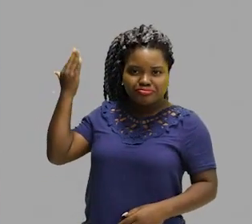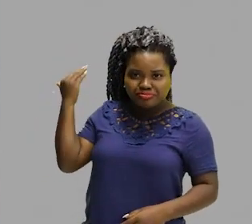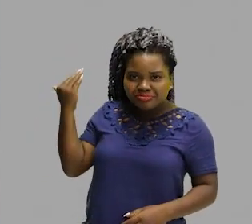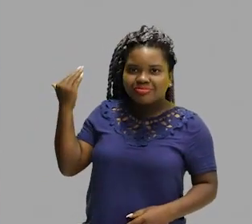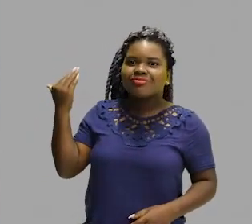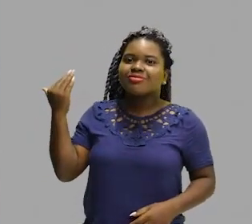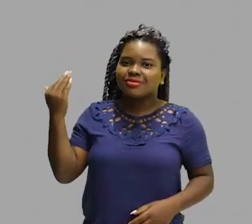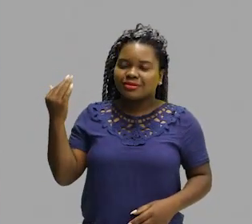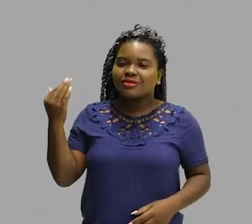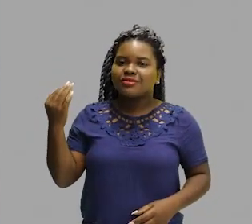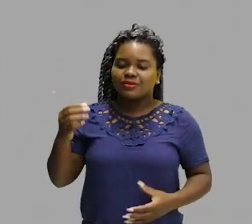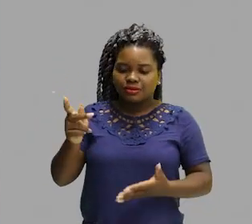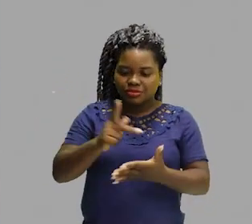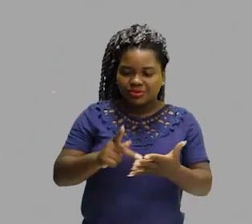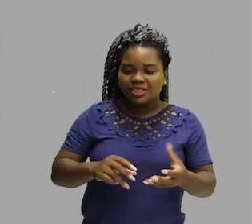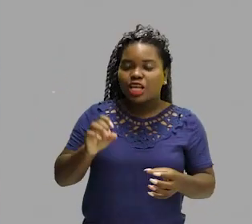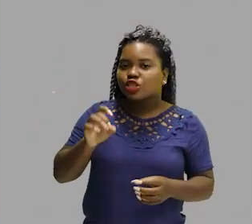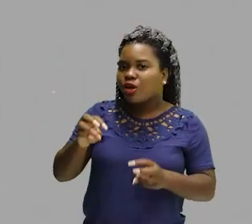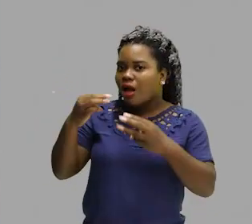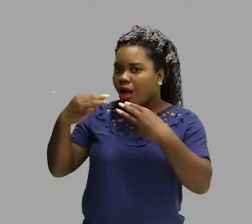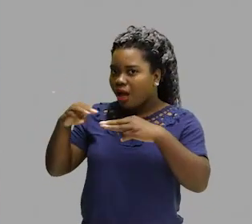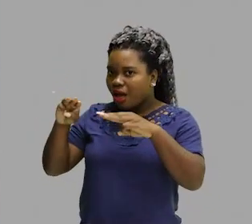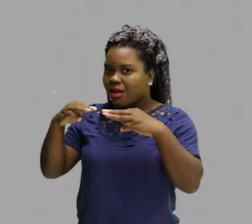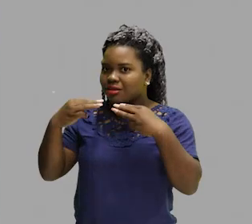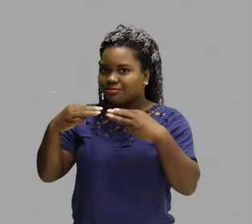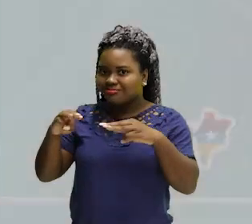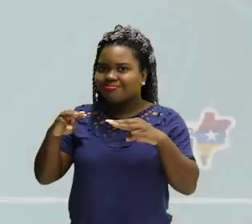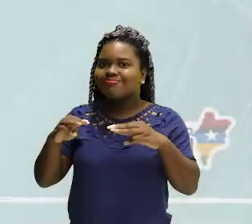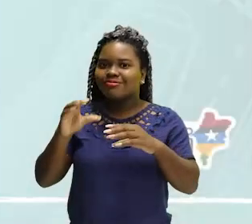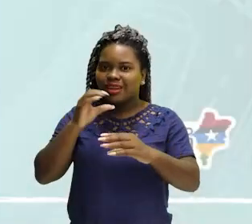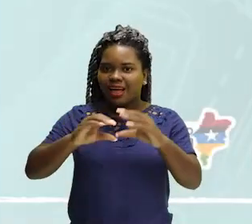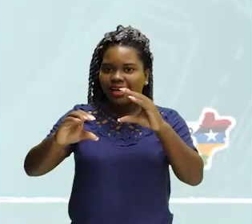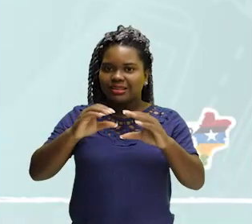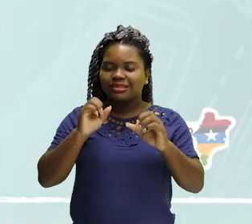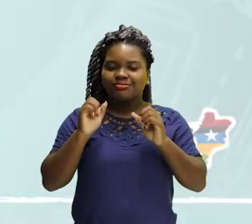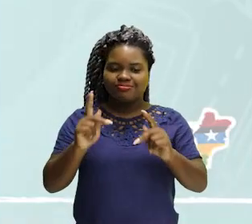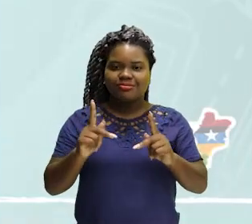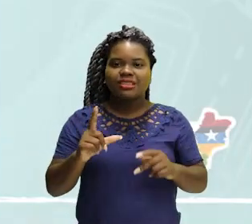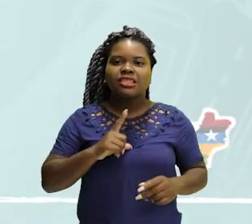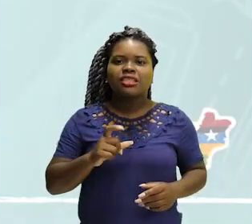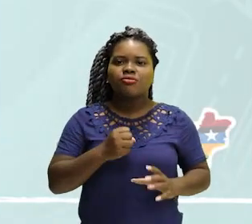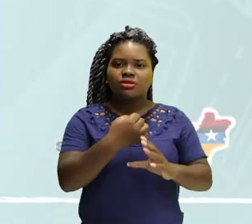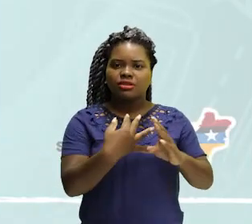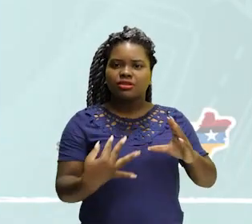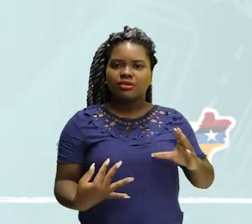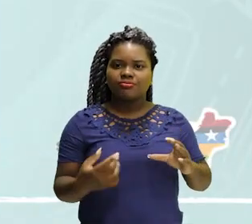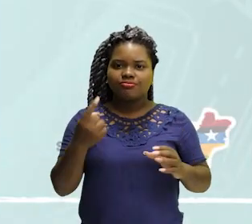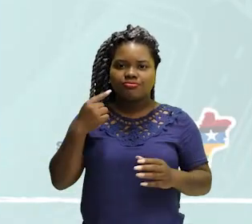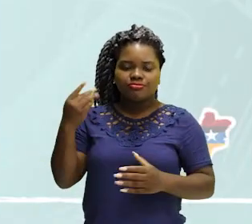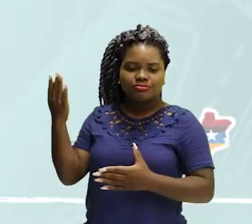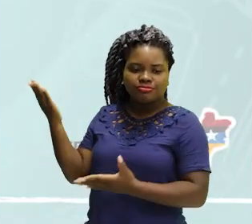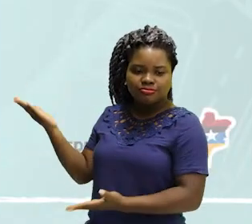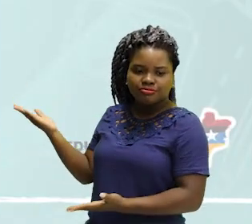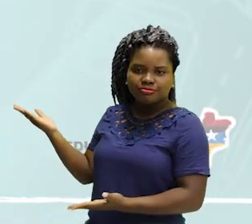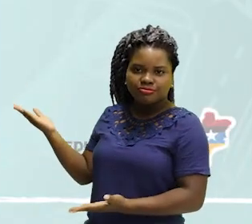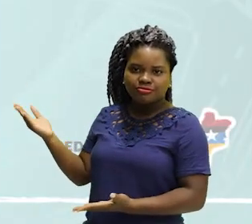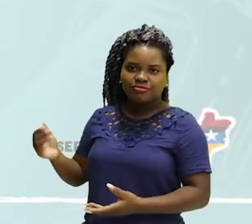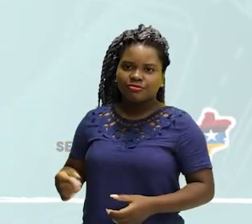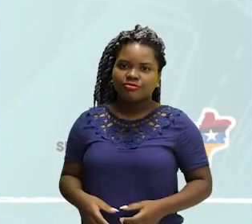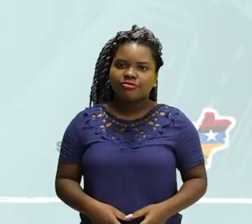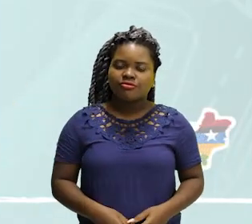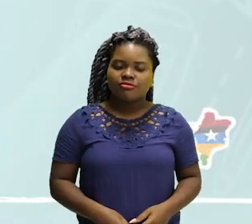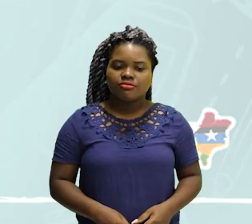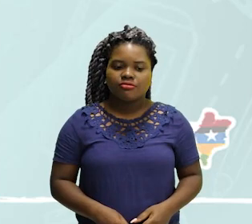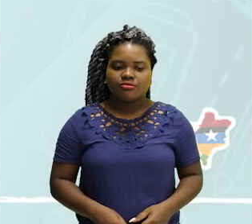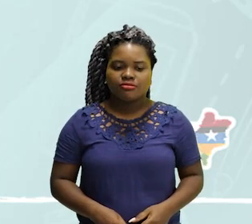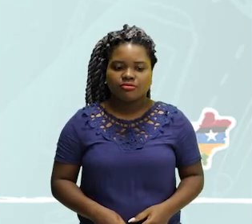Quais as características da poesia palaciana? A ausência de instrumentos musicais, tá? Não tem mais, foi separado. Separação entre poesia e